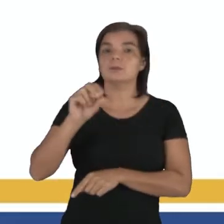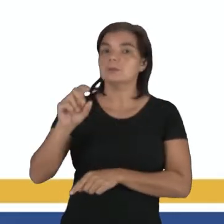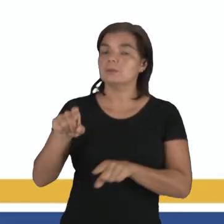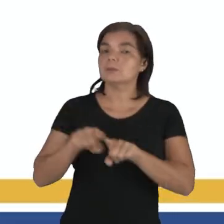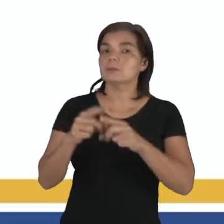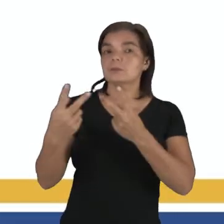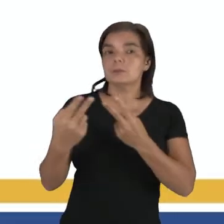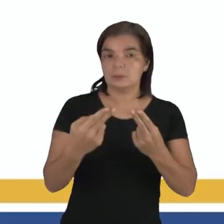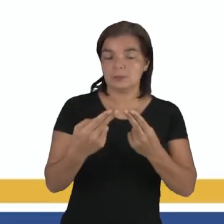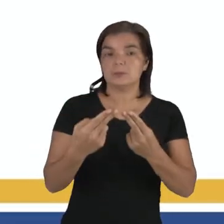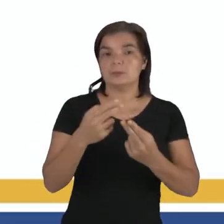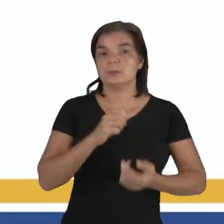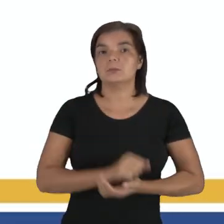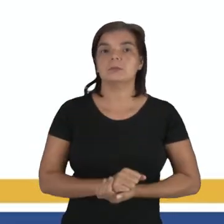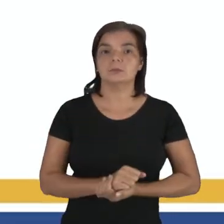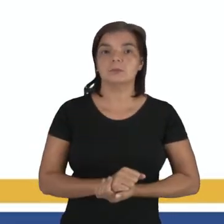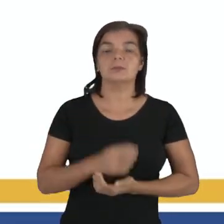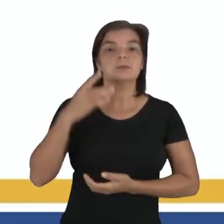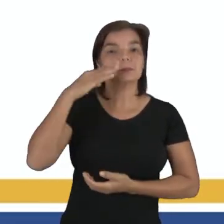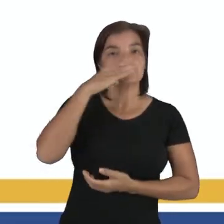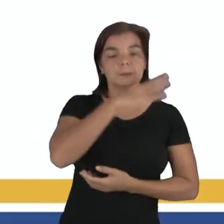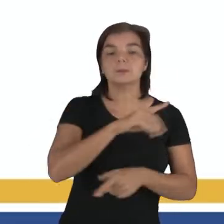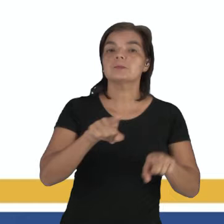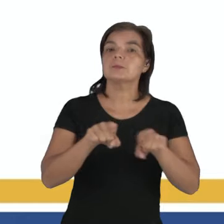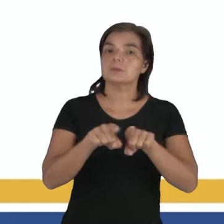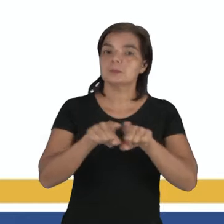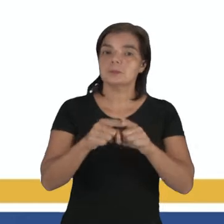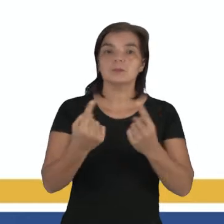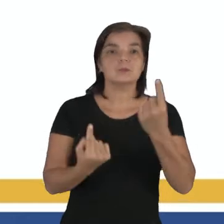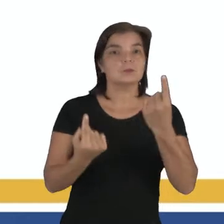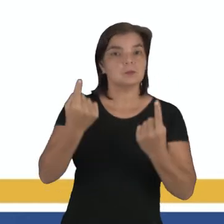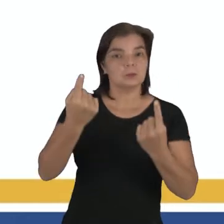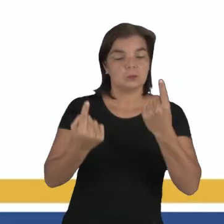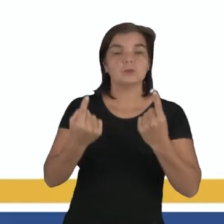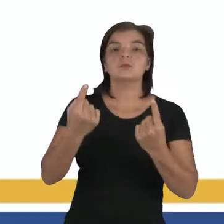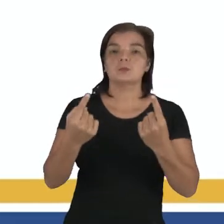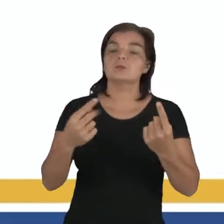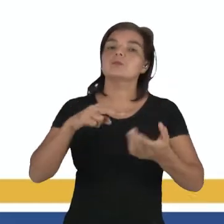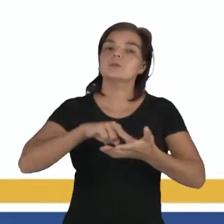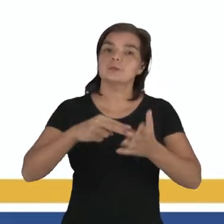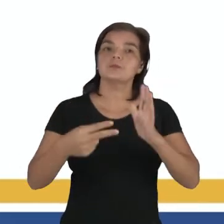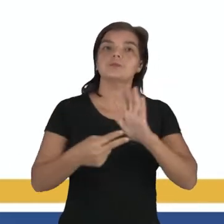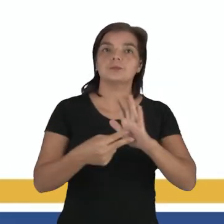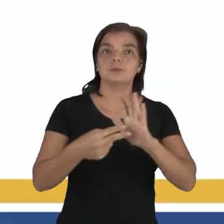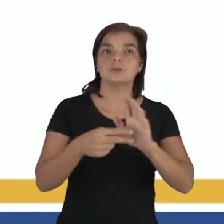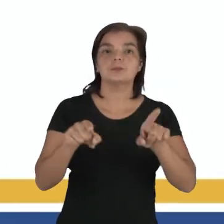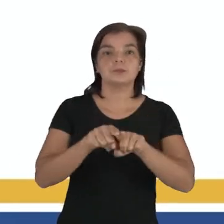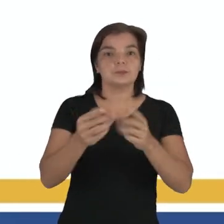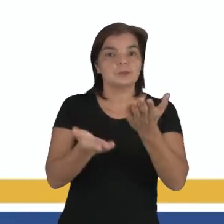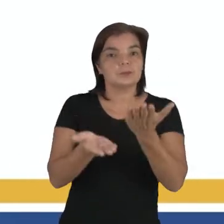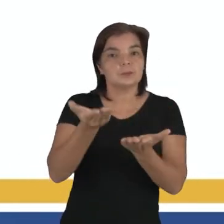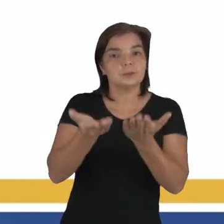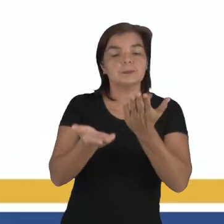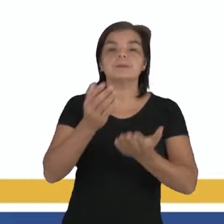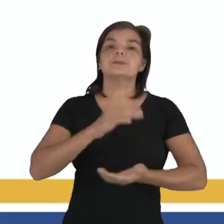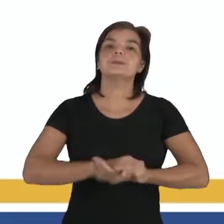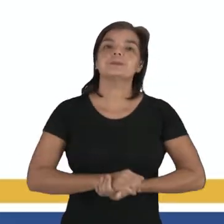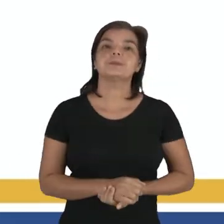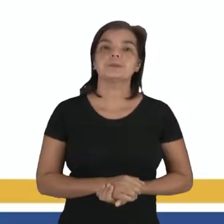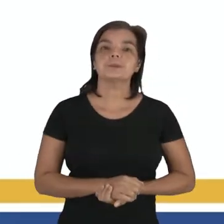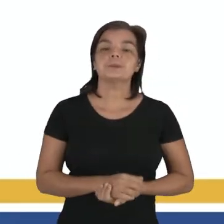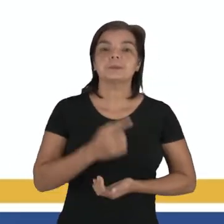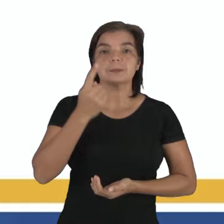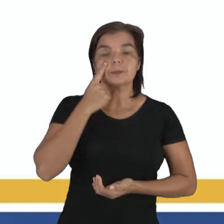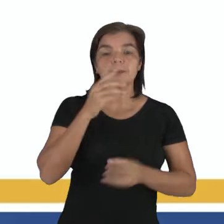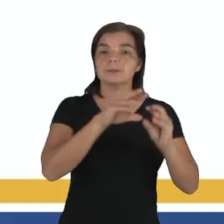seja, tem o mesmo valor para a temperatura. E se ambos estão em mesmo valor, então a gente vai chamar isso de equilíbrio. Então, a